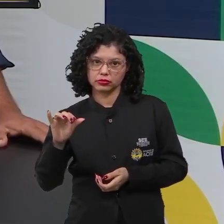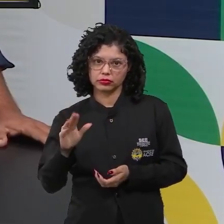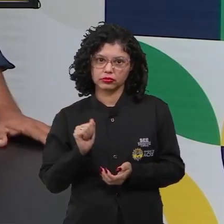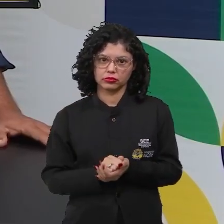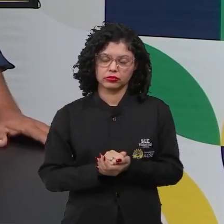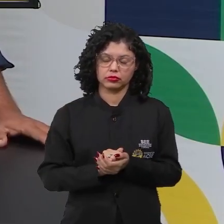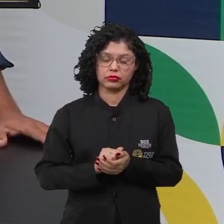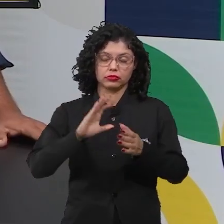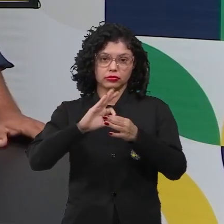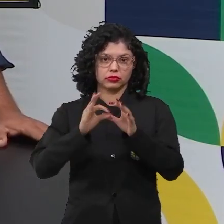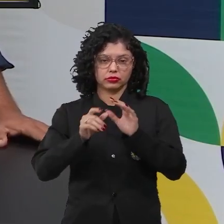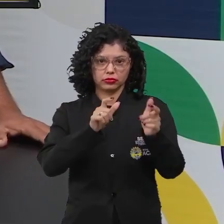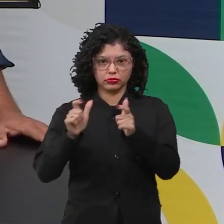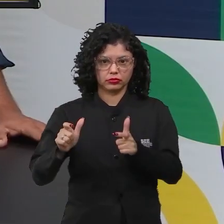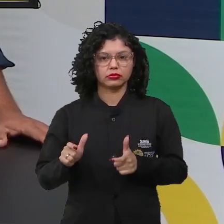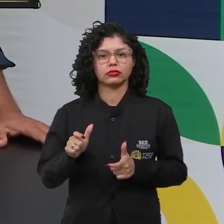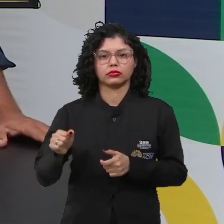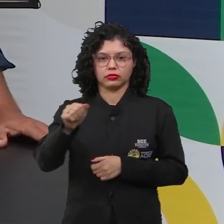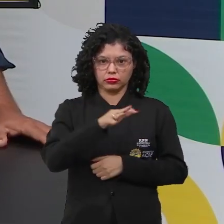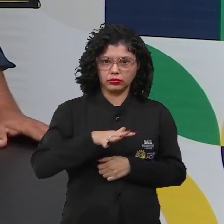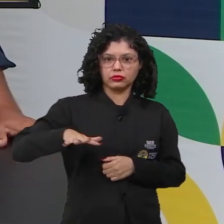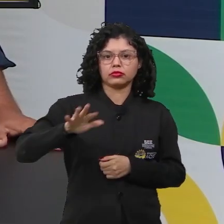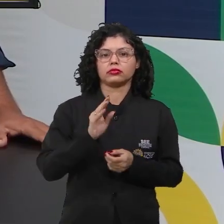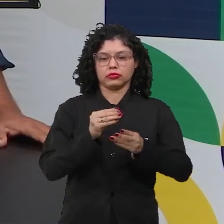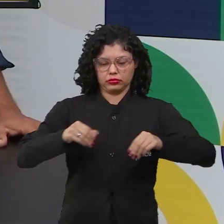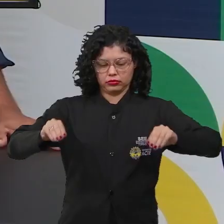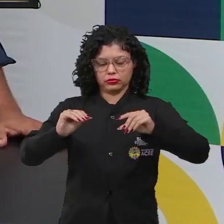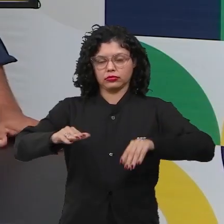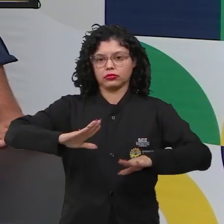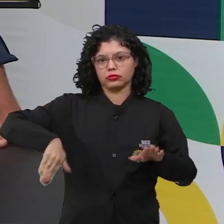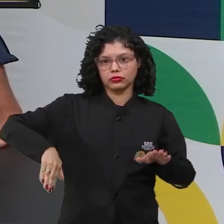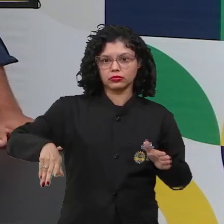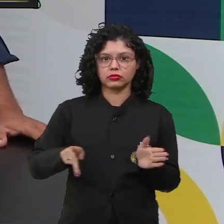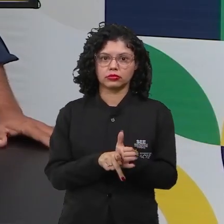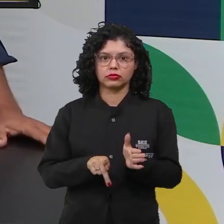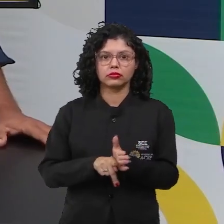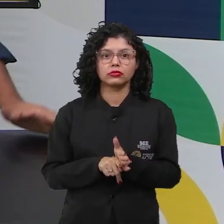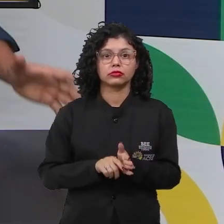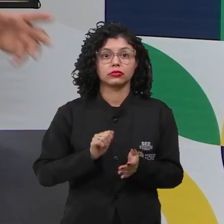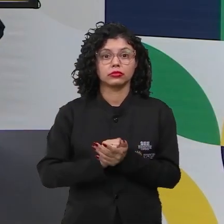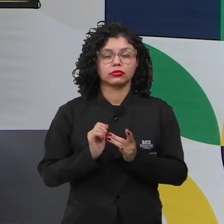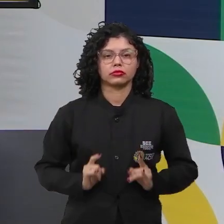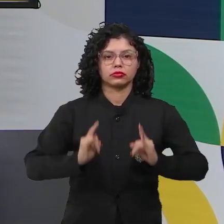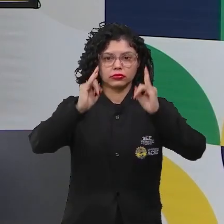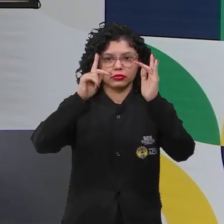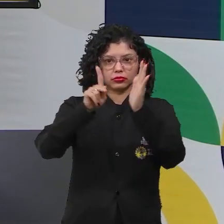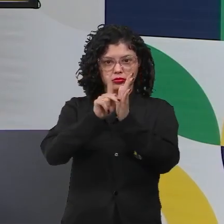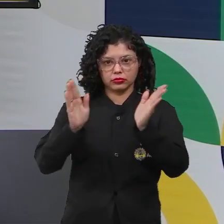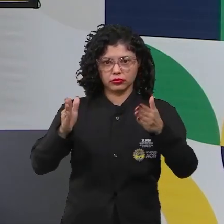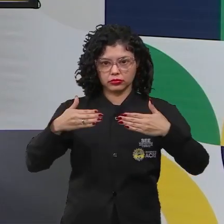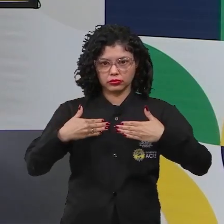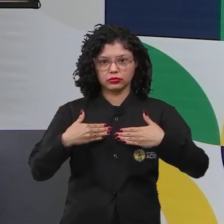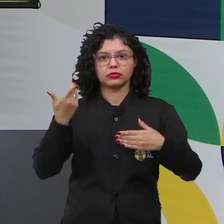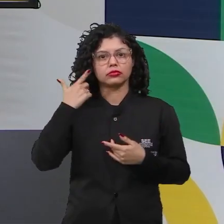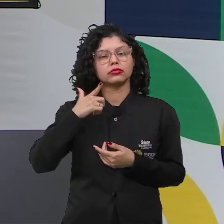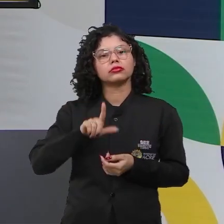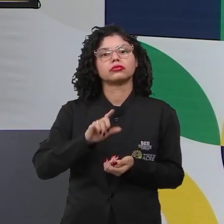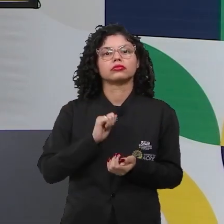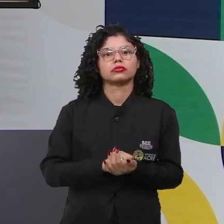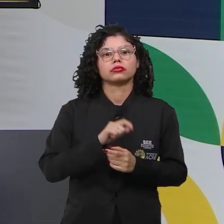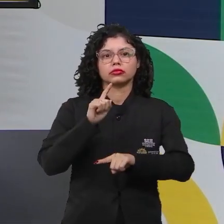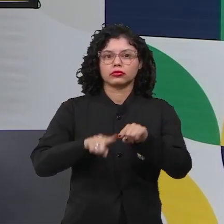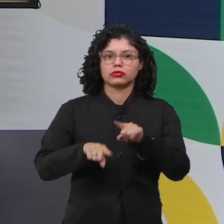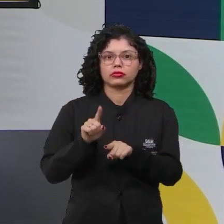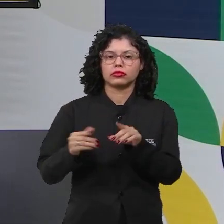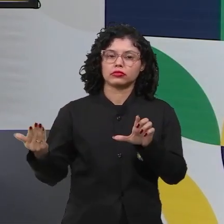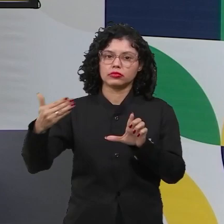de um contexto de uma área com areia, numa praia, dentro de um condomínio fechado que tenha a oportunidade de garantir os